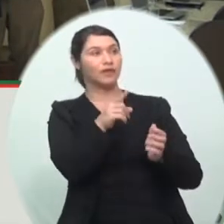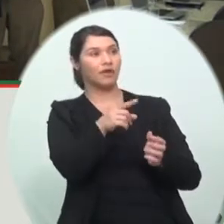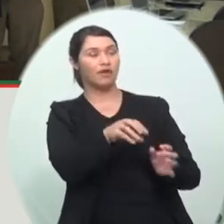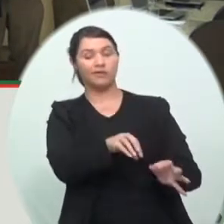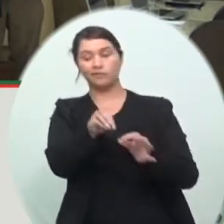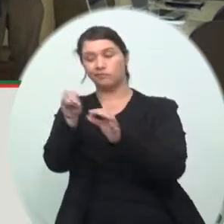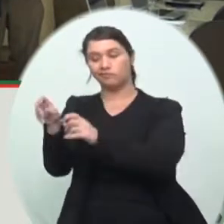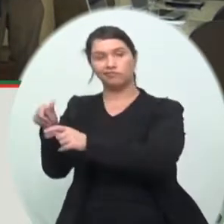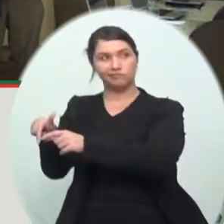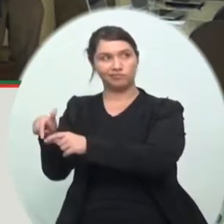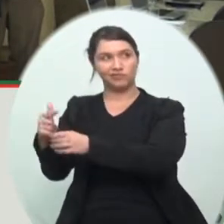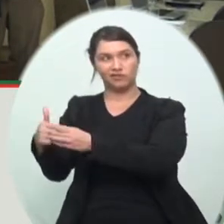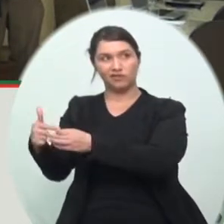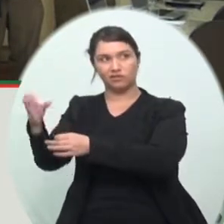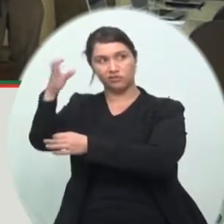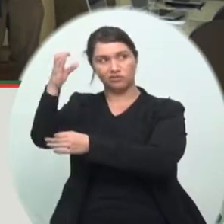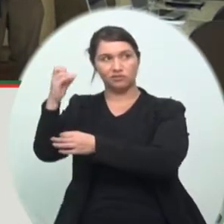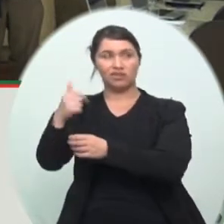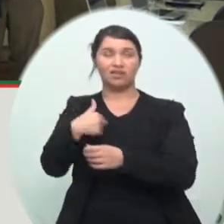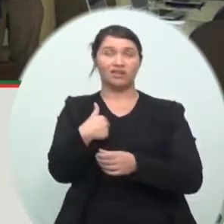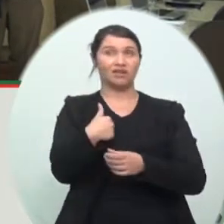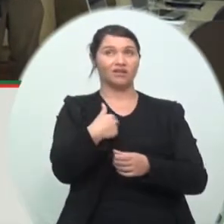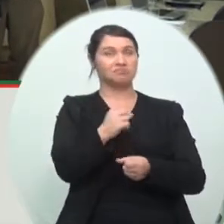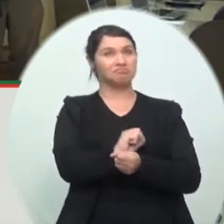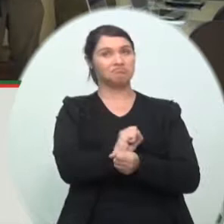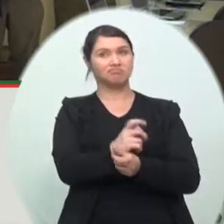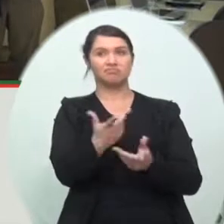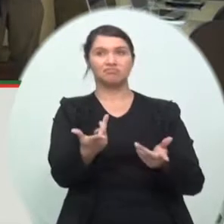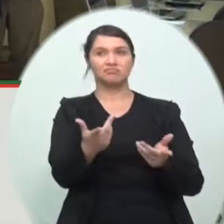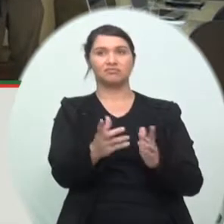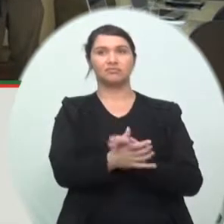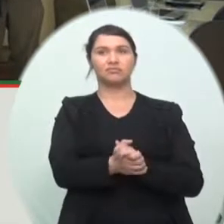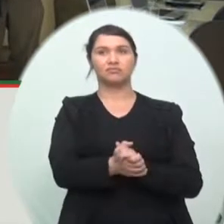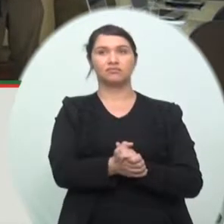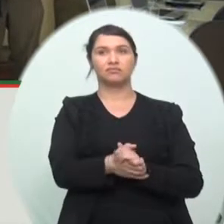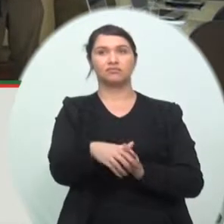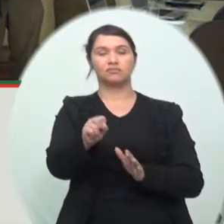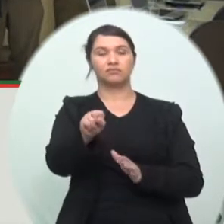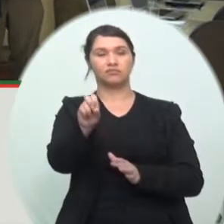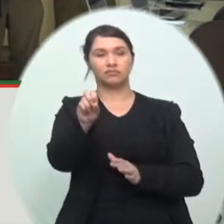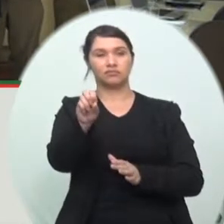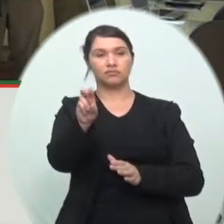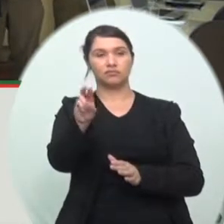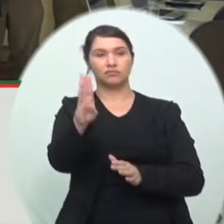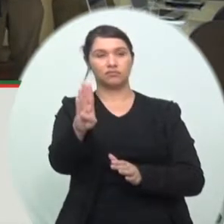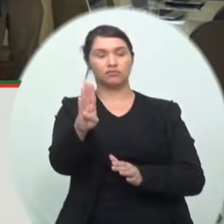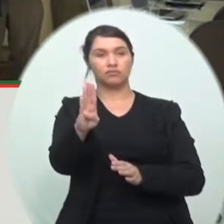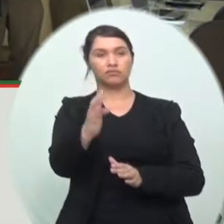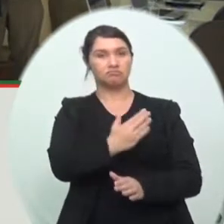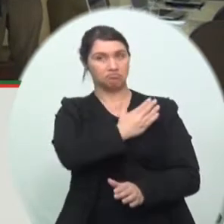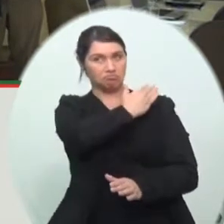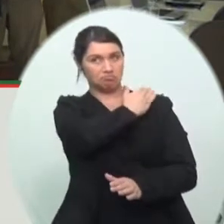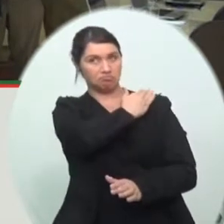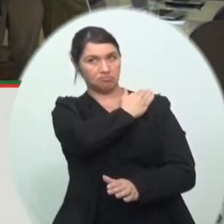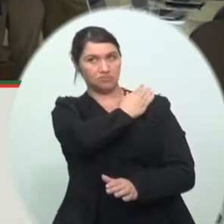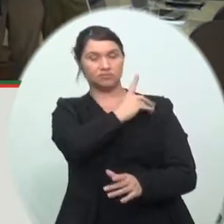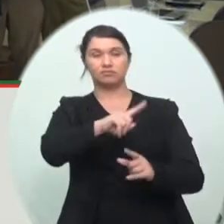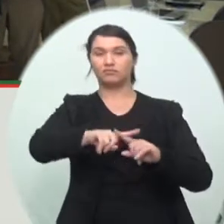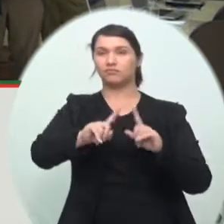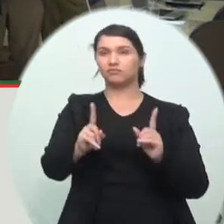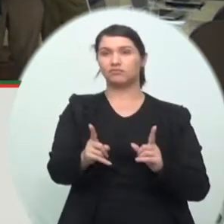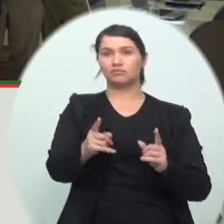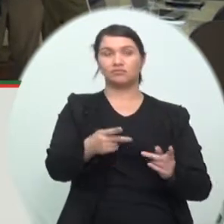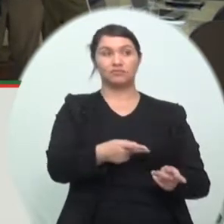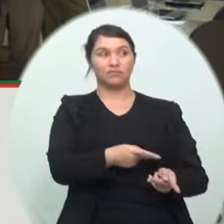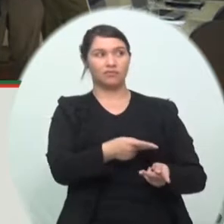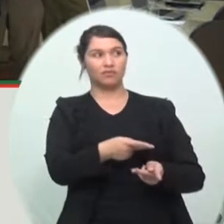Não esperava, naturalmente, ser convidado na condição que fui para ser subcomandante do 9º Batalhão. E o convite veio